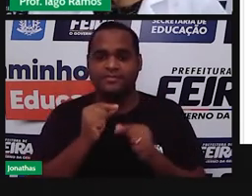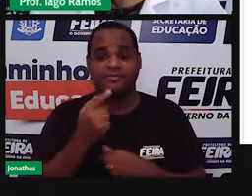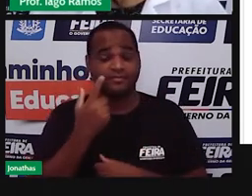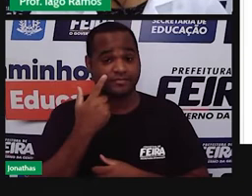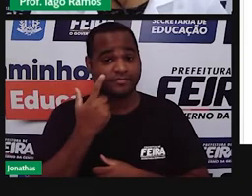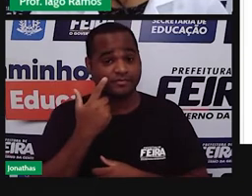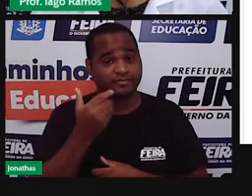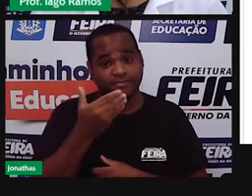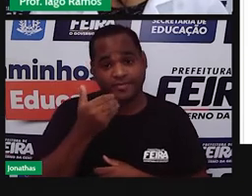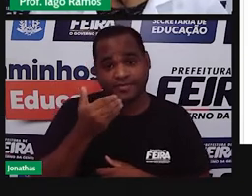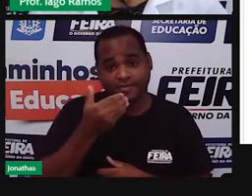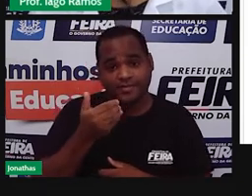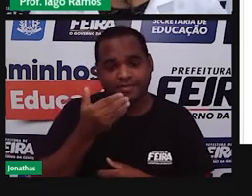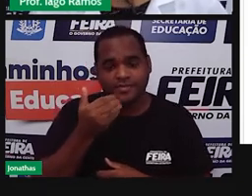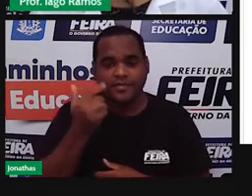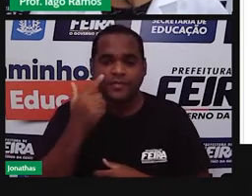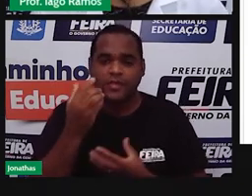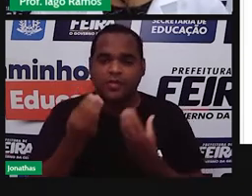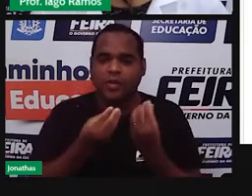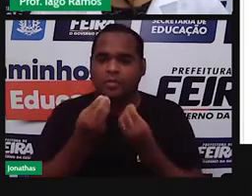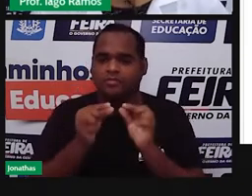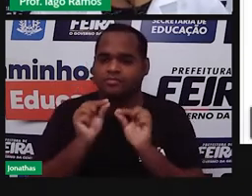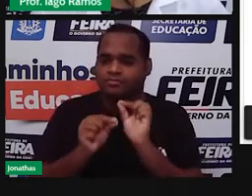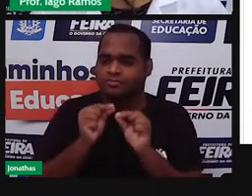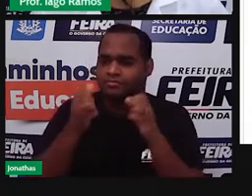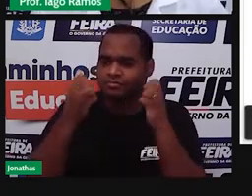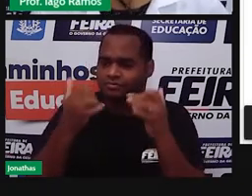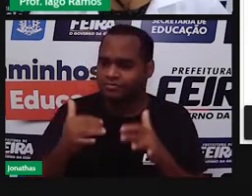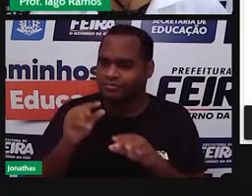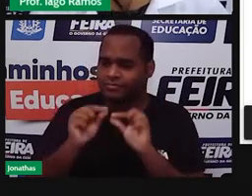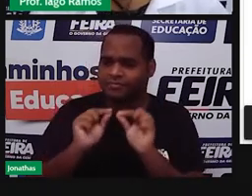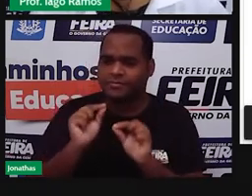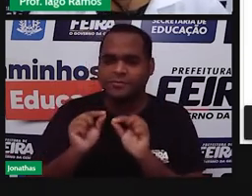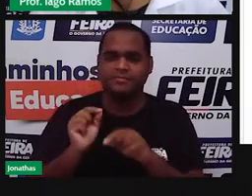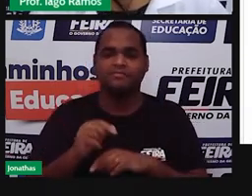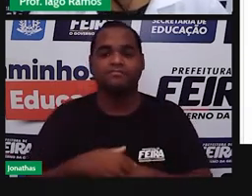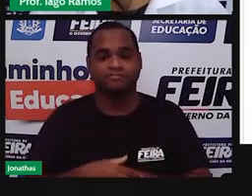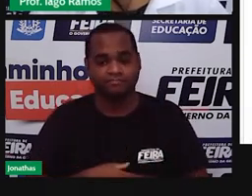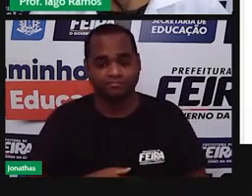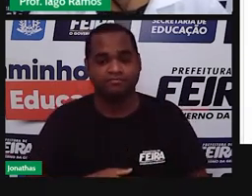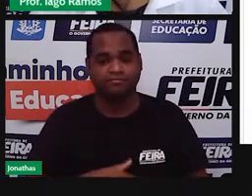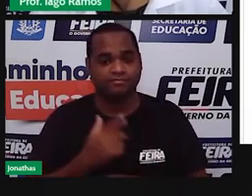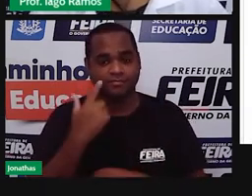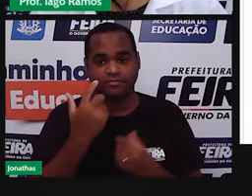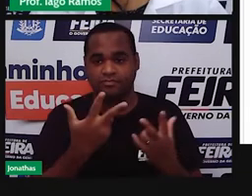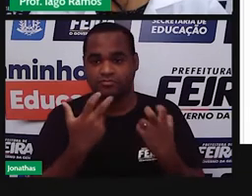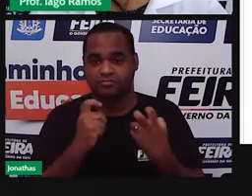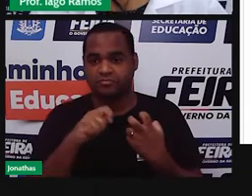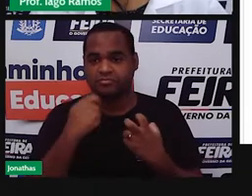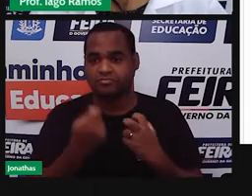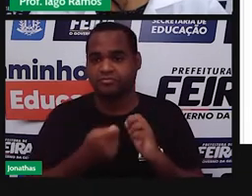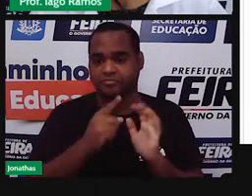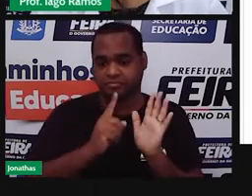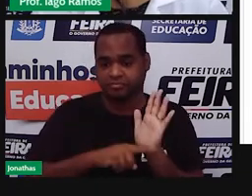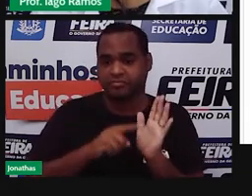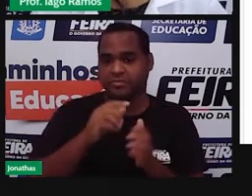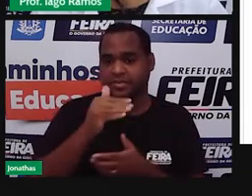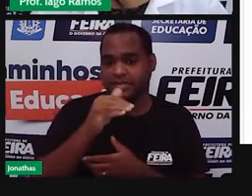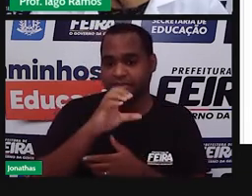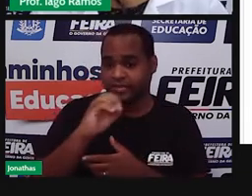A gente consegue ver melhor o que é que está acontecendo aqui. Olha só, aqui é uma dívida de 100,